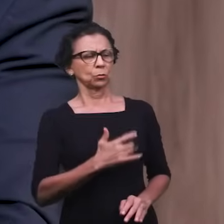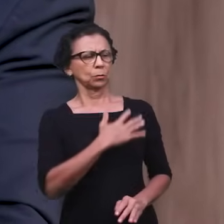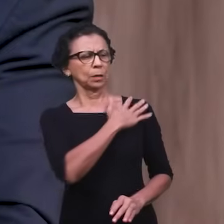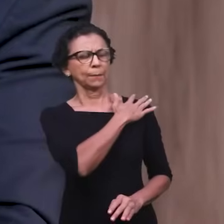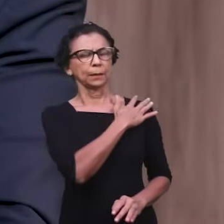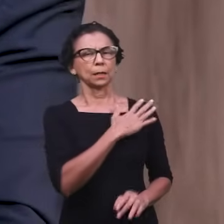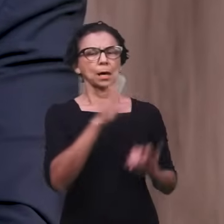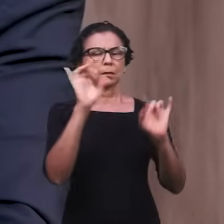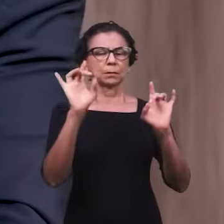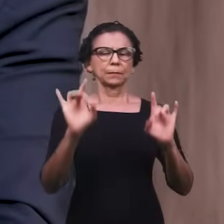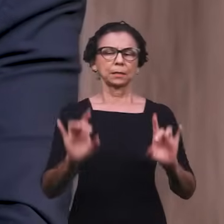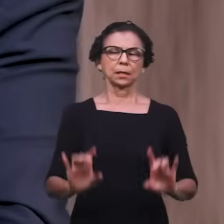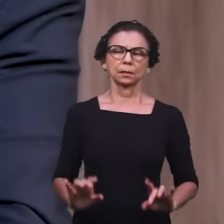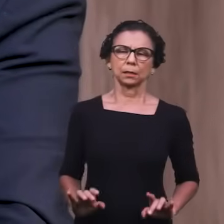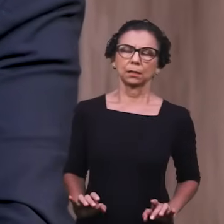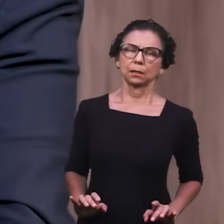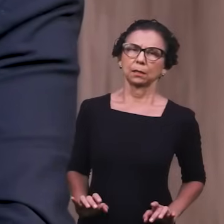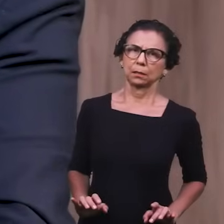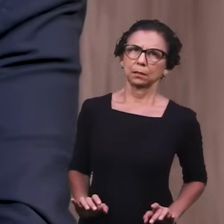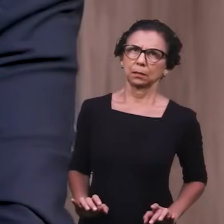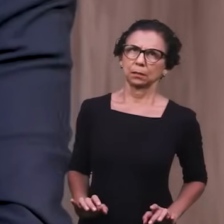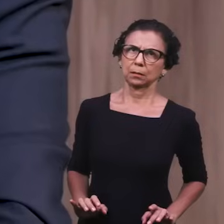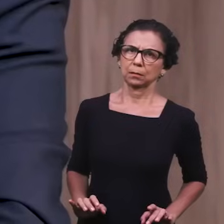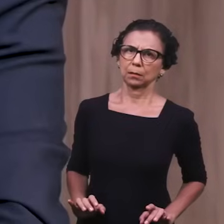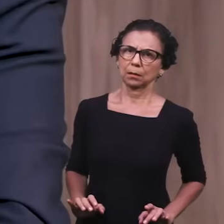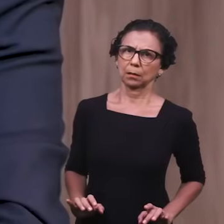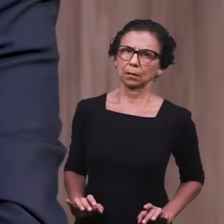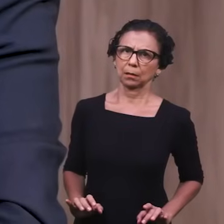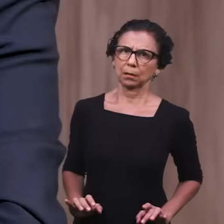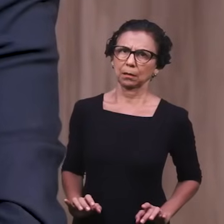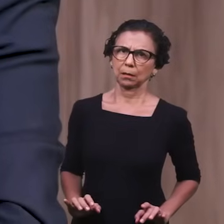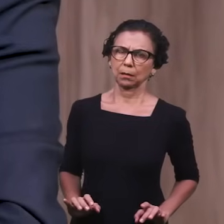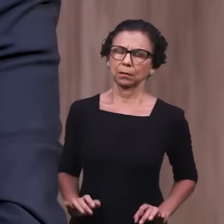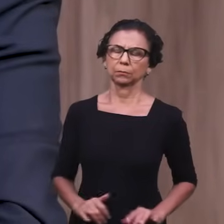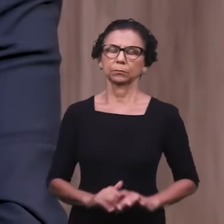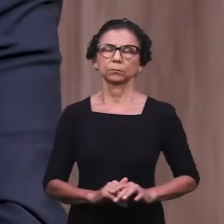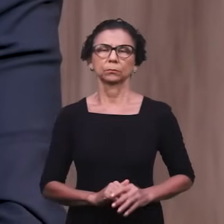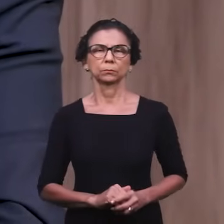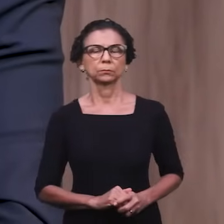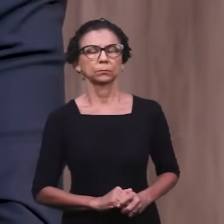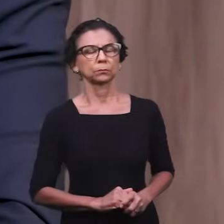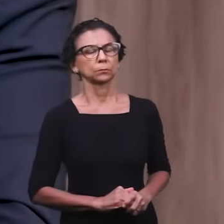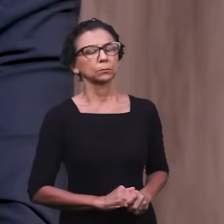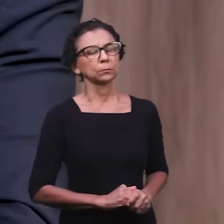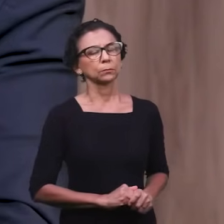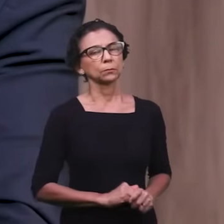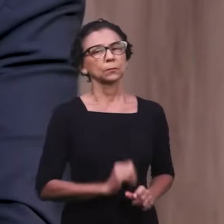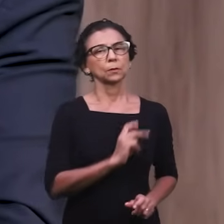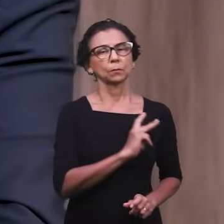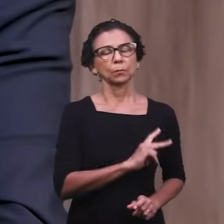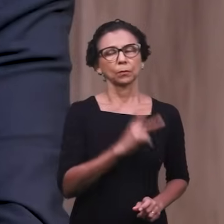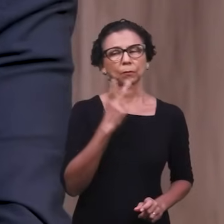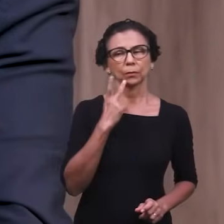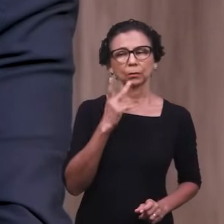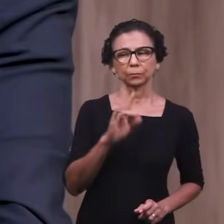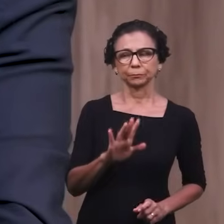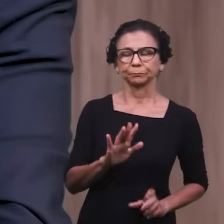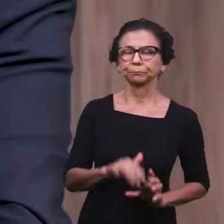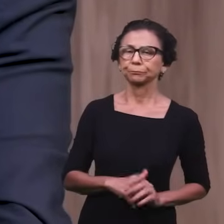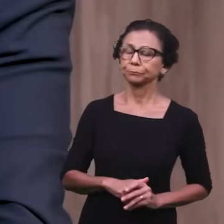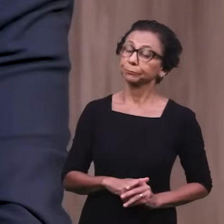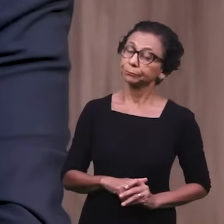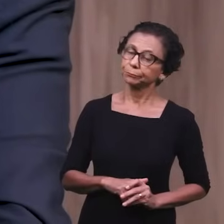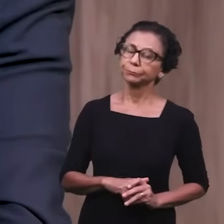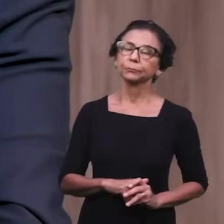vermos que a inteligência humana falha. Que dirá a inteligência artificial? Verdade. Mas aí Paulo estava com a revelação. Quando chegou